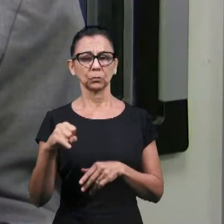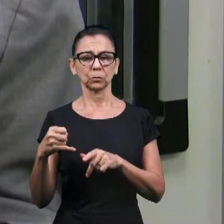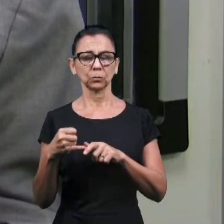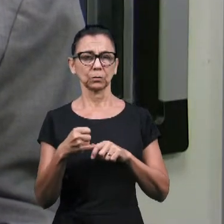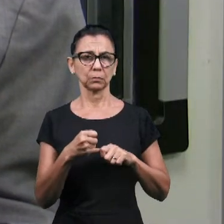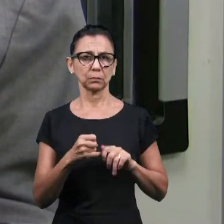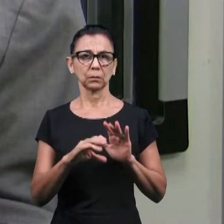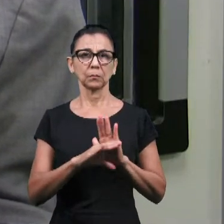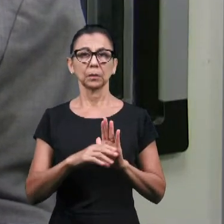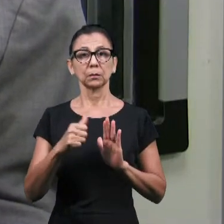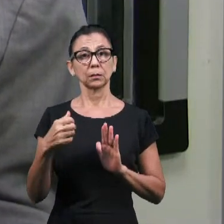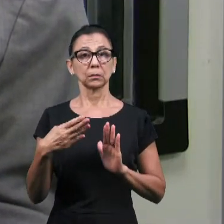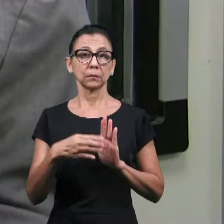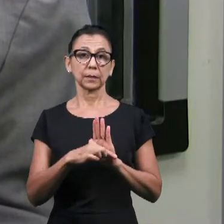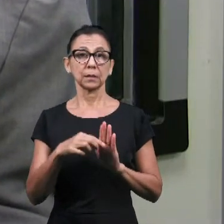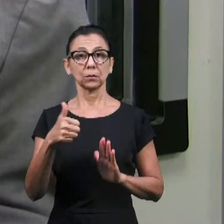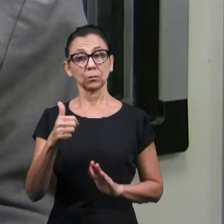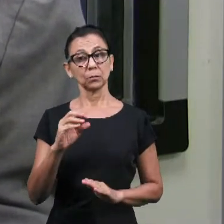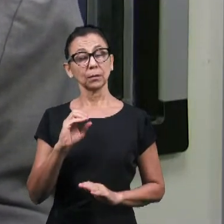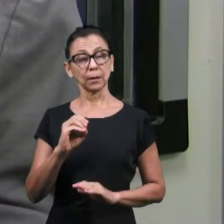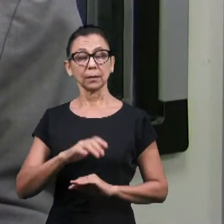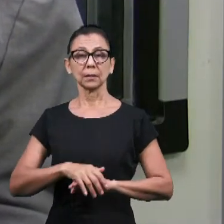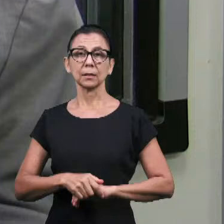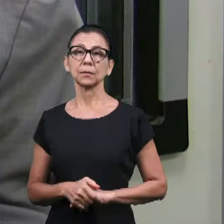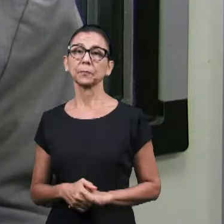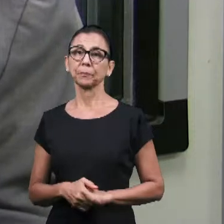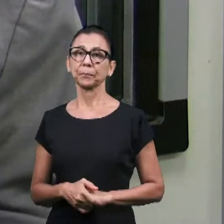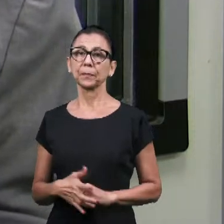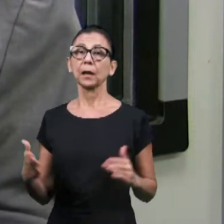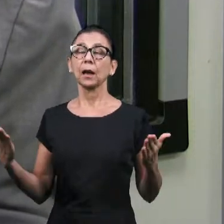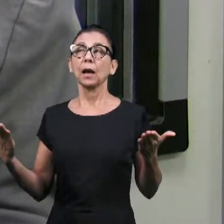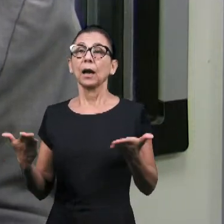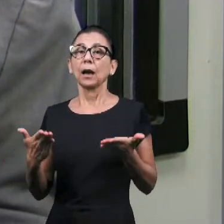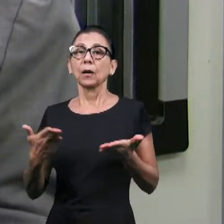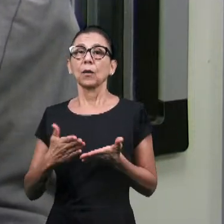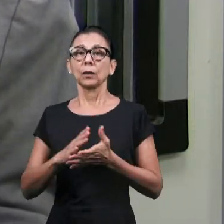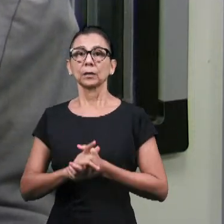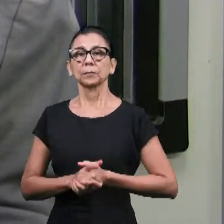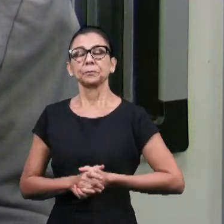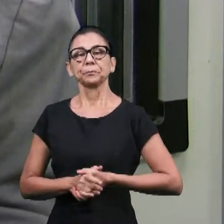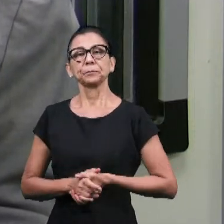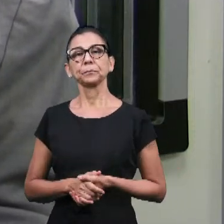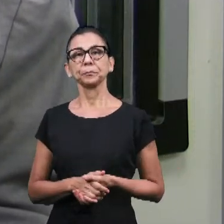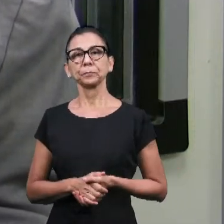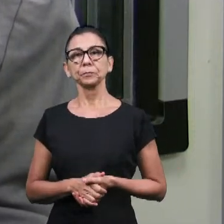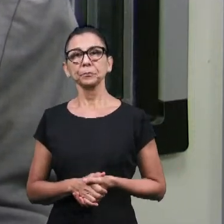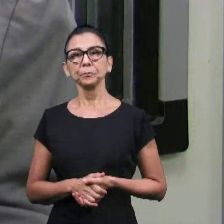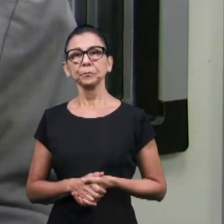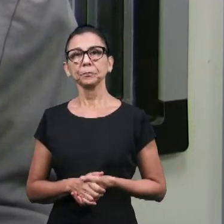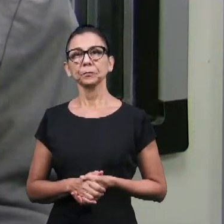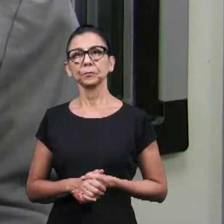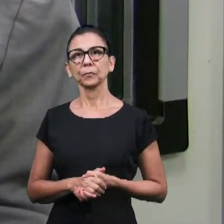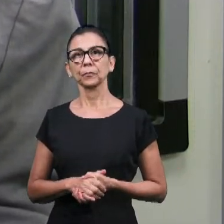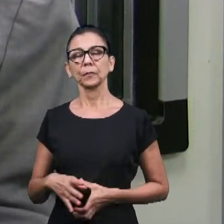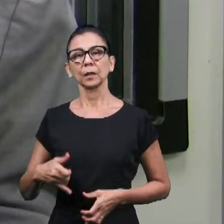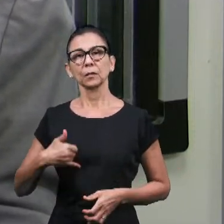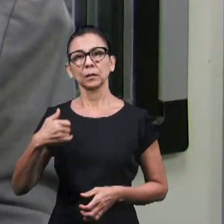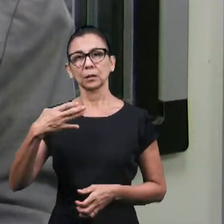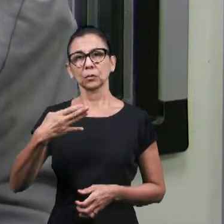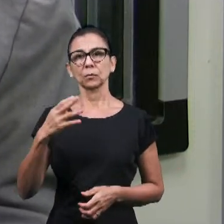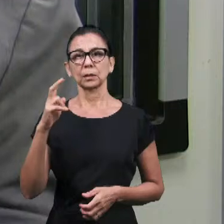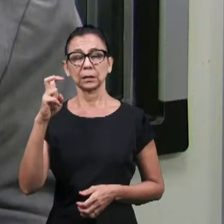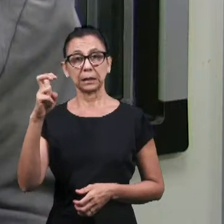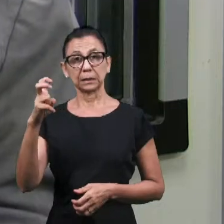14 né o Versículo 10 que diz assim e agora é isso que o senhor e conservou em vida ou me diz 45 anos agora